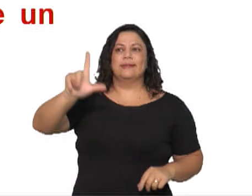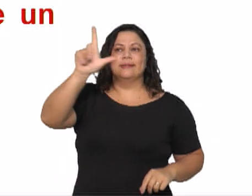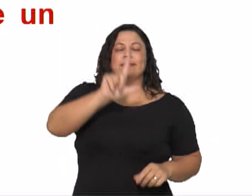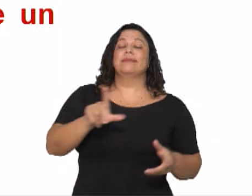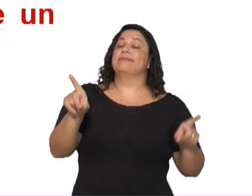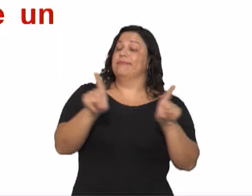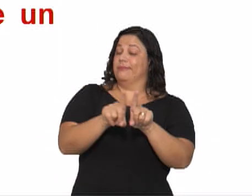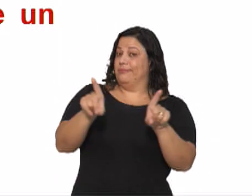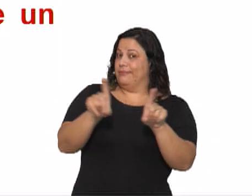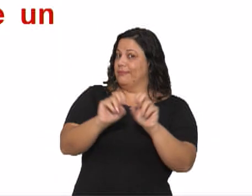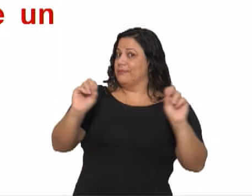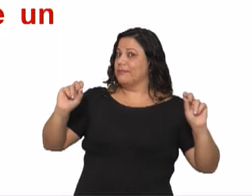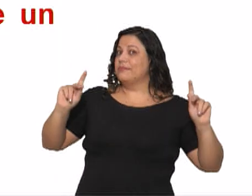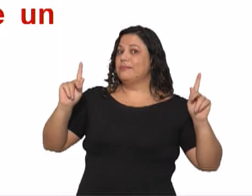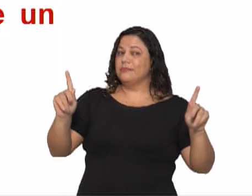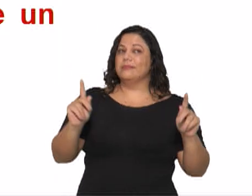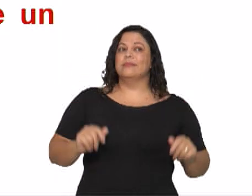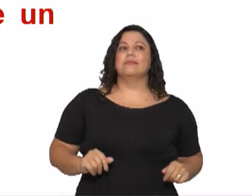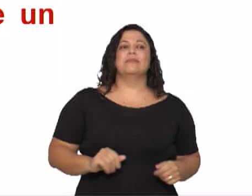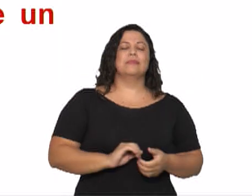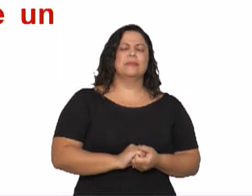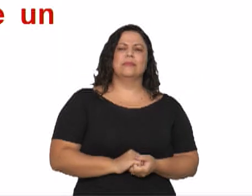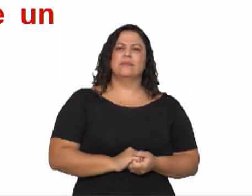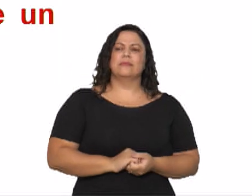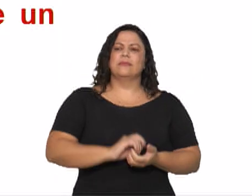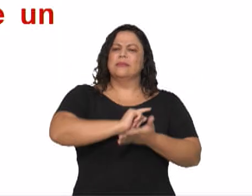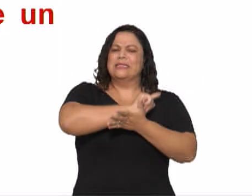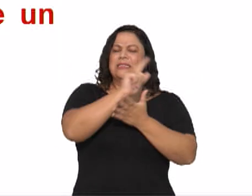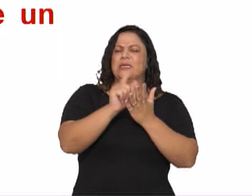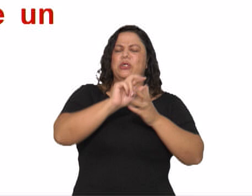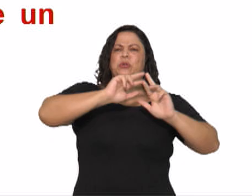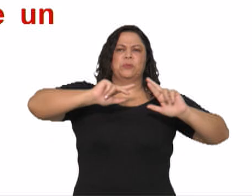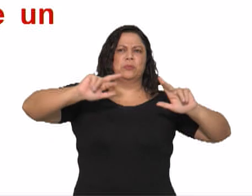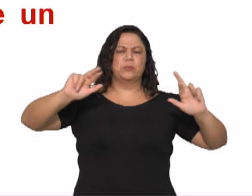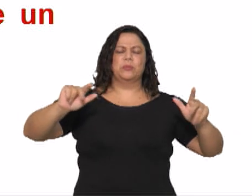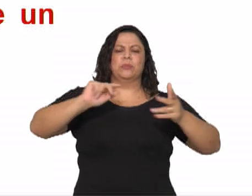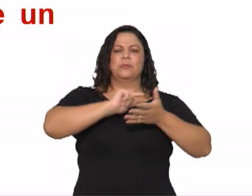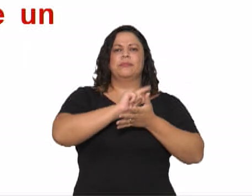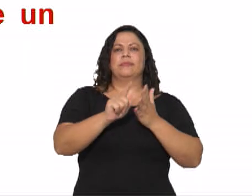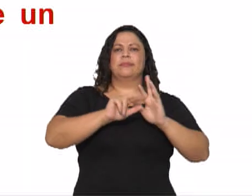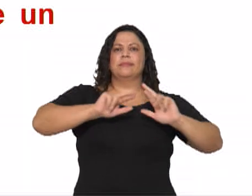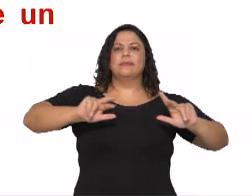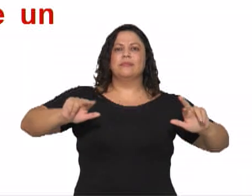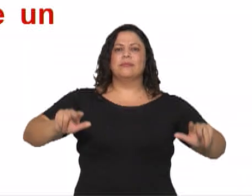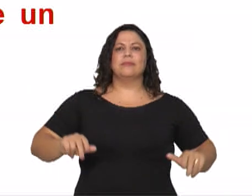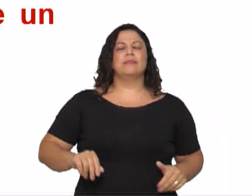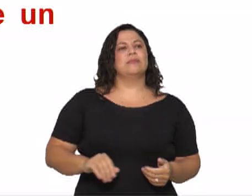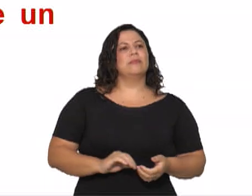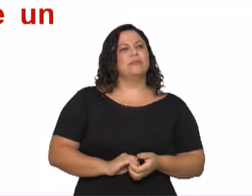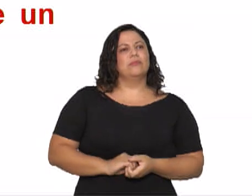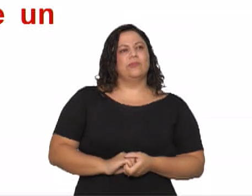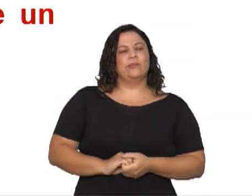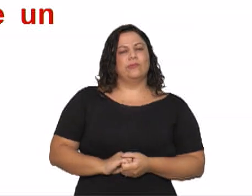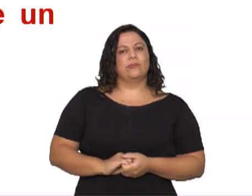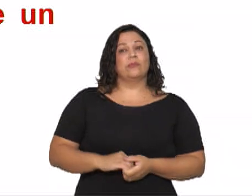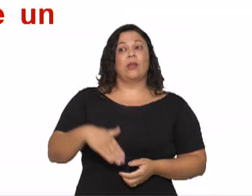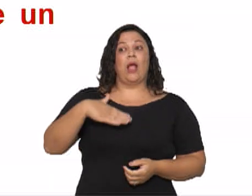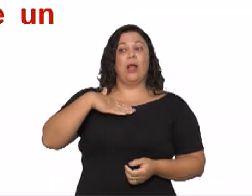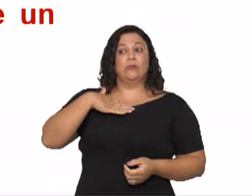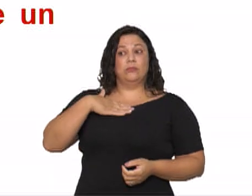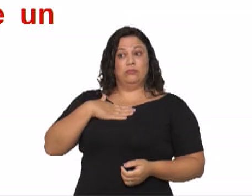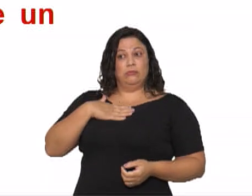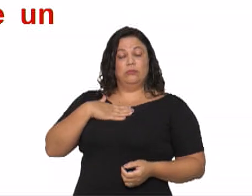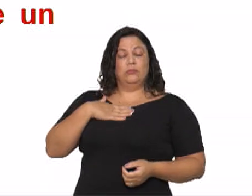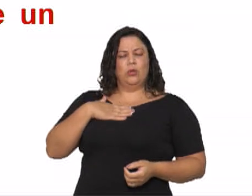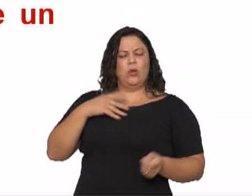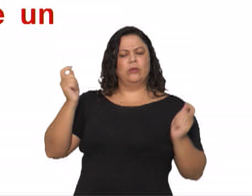Nuestra comunicação é a través de textos, dos gêneros textuales. ¿Qué mais? Nós,